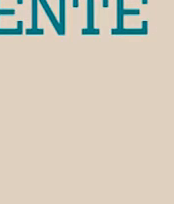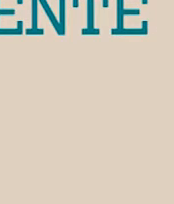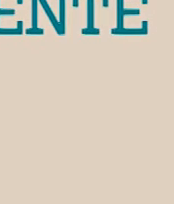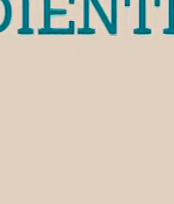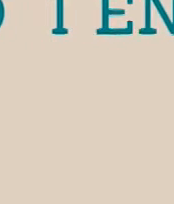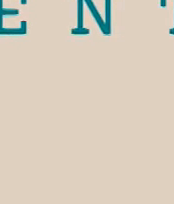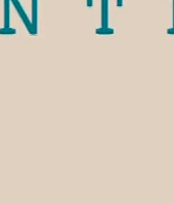em